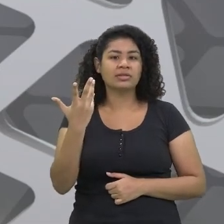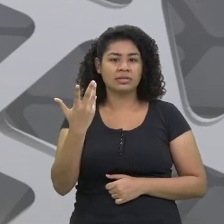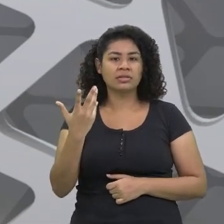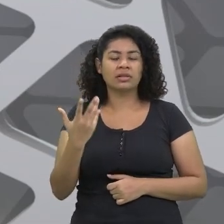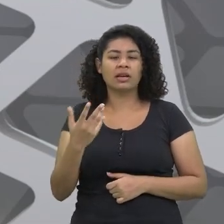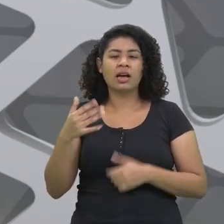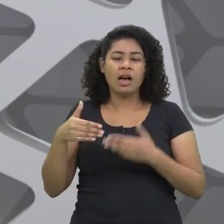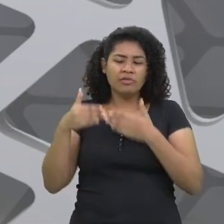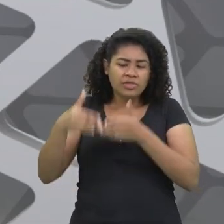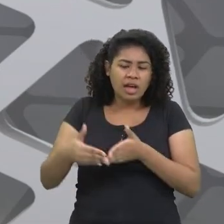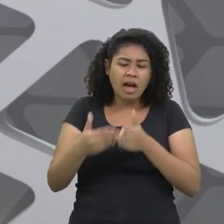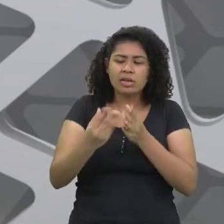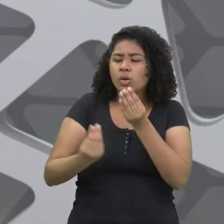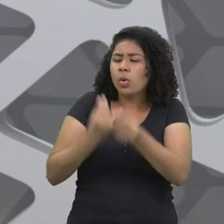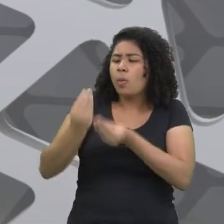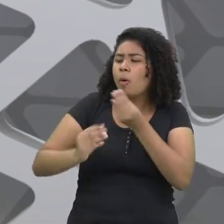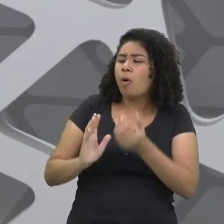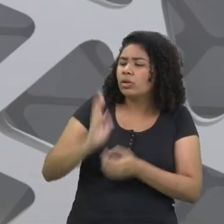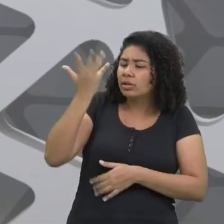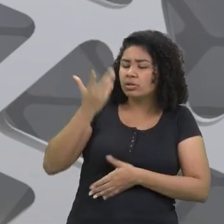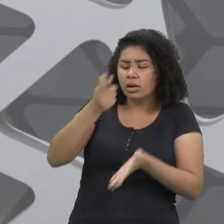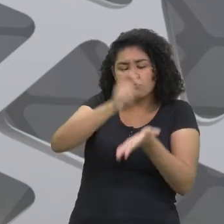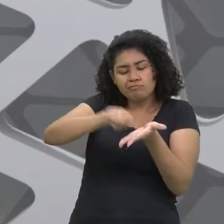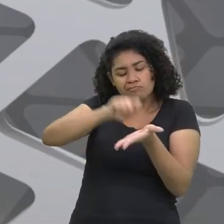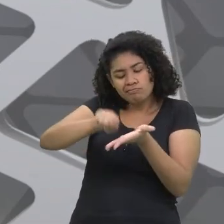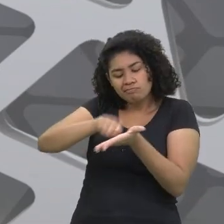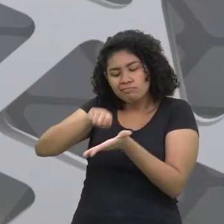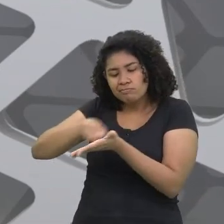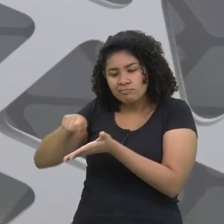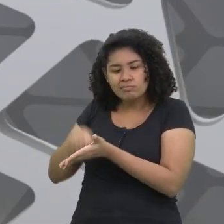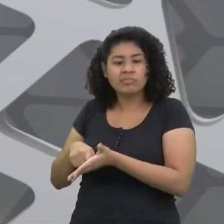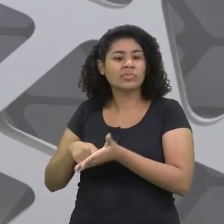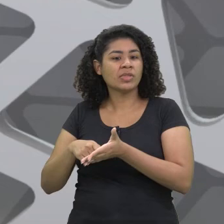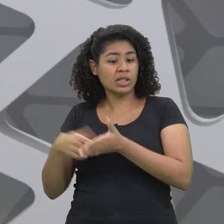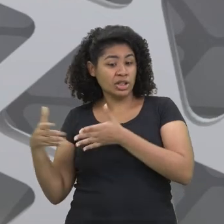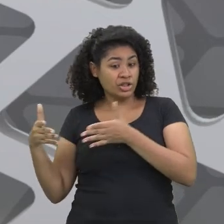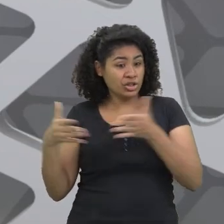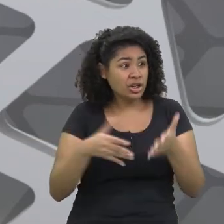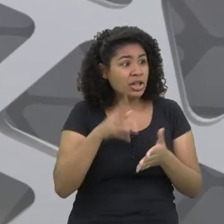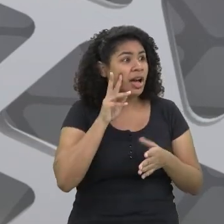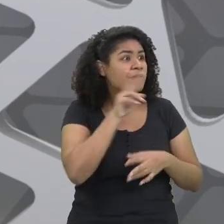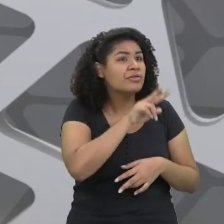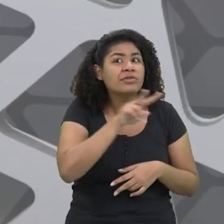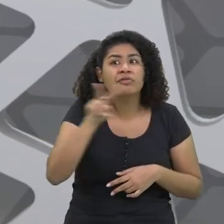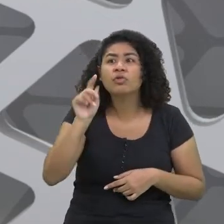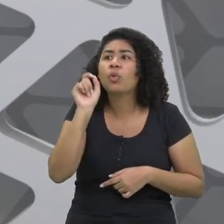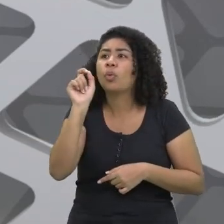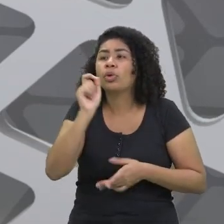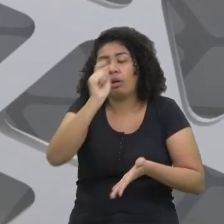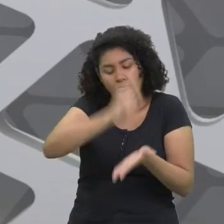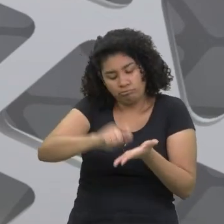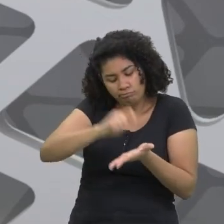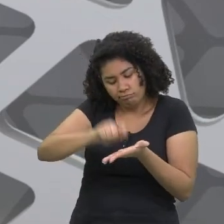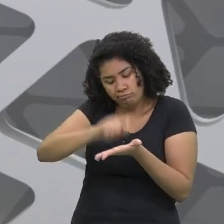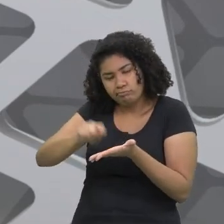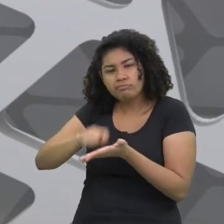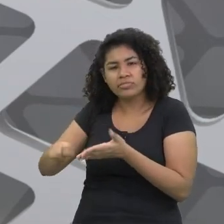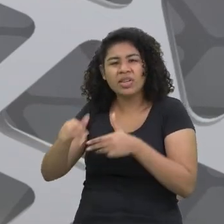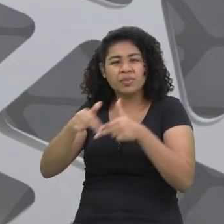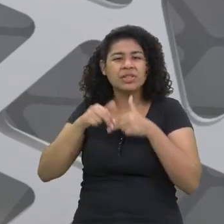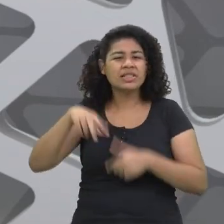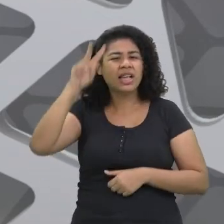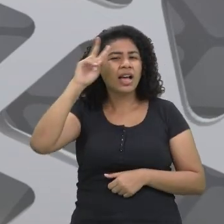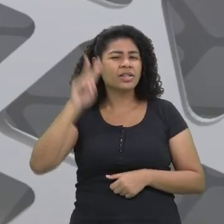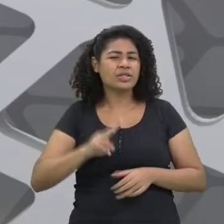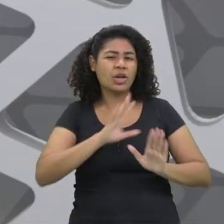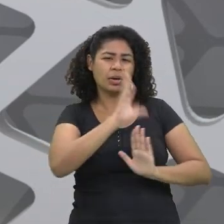aquela viagem, como ela aconteceu, o que eles encontraram aqui. Por isso, quando a gente vai pegar, por exemplo, a história da Amazônia, a